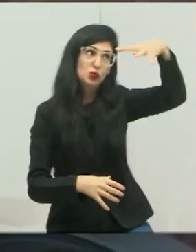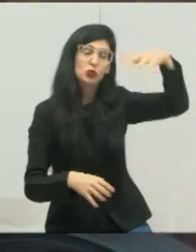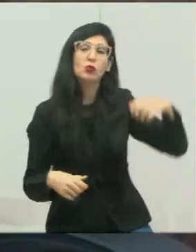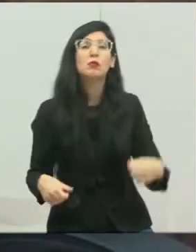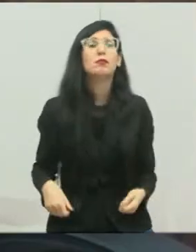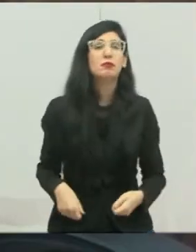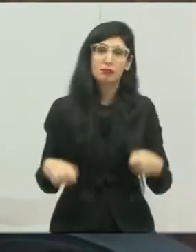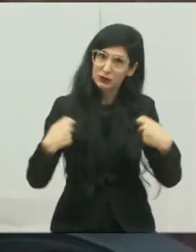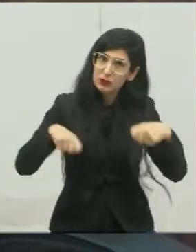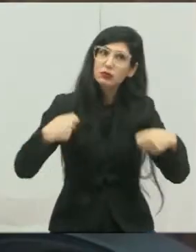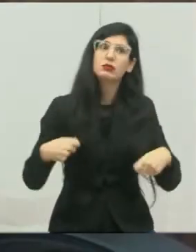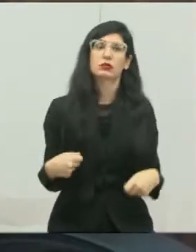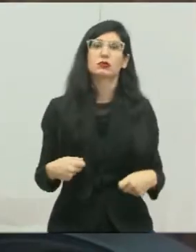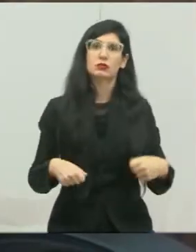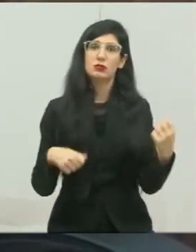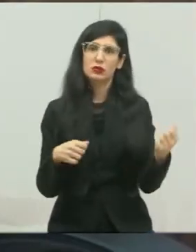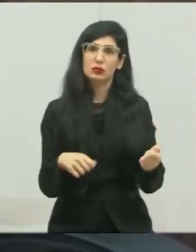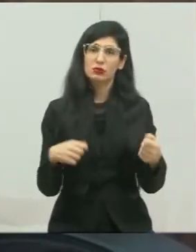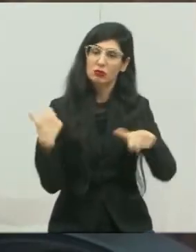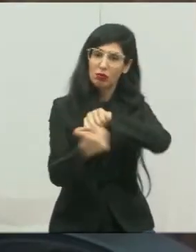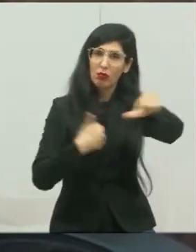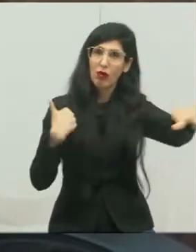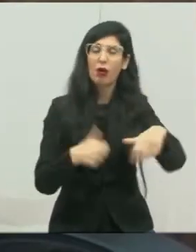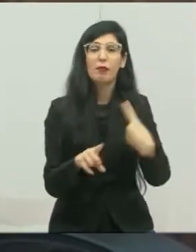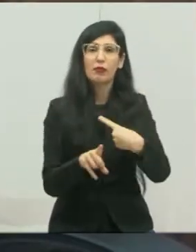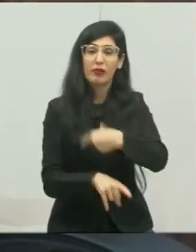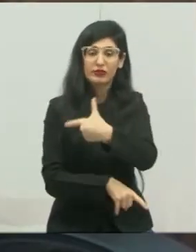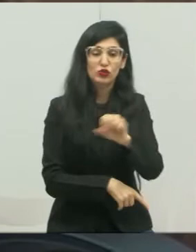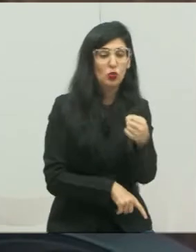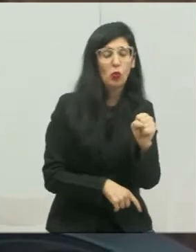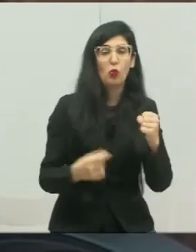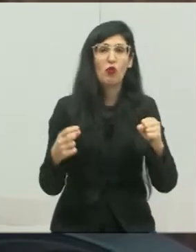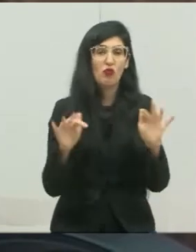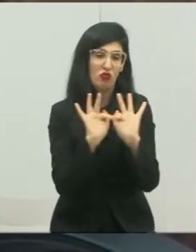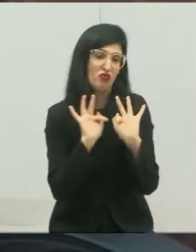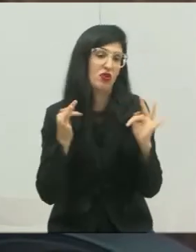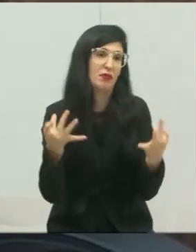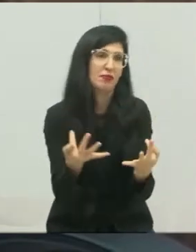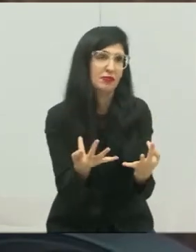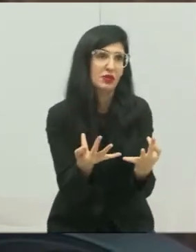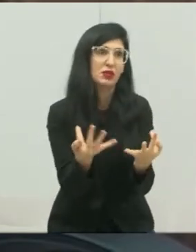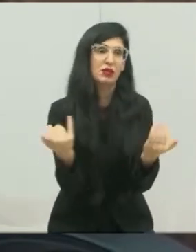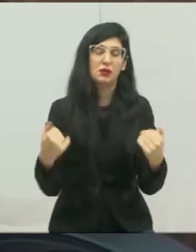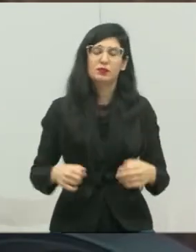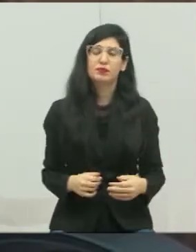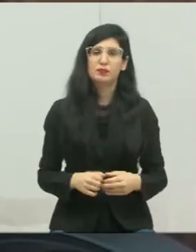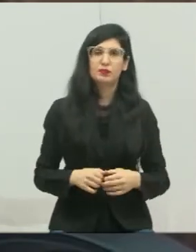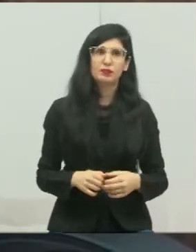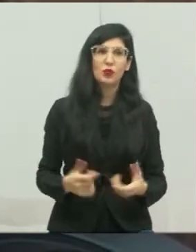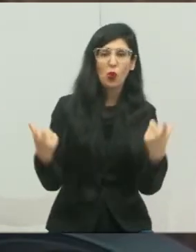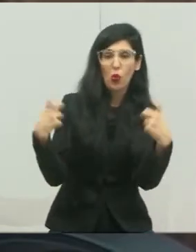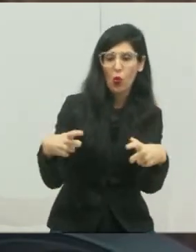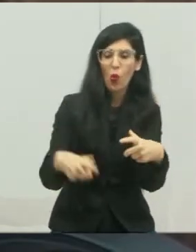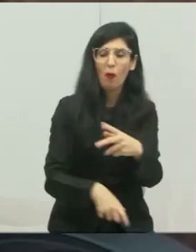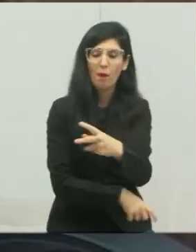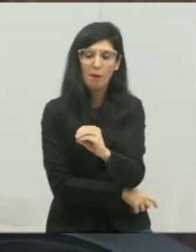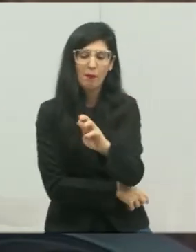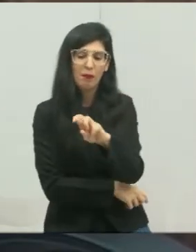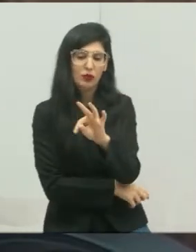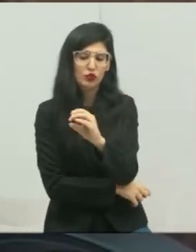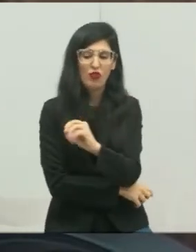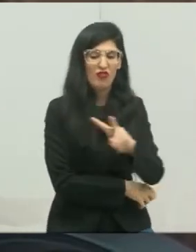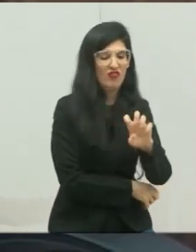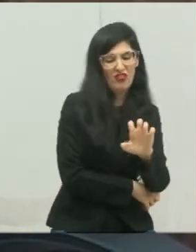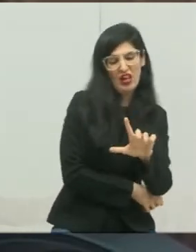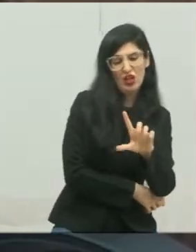onde fica lá as 28 famílias locadas à margem da Lagoa da Estância Porto Velho. Então, ali a gente vê os cupins